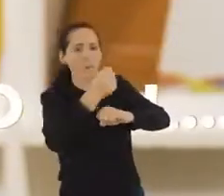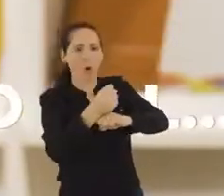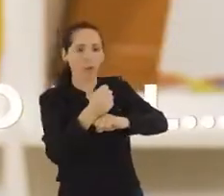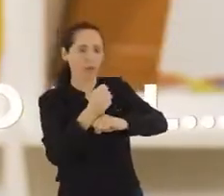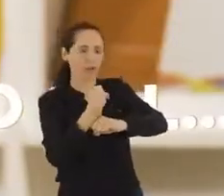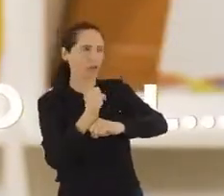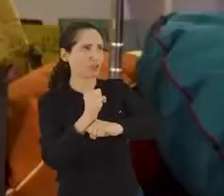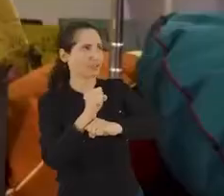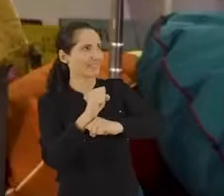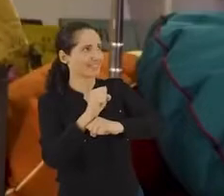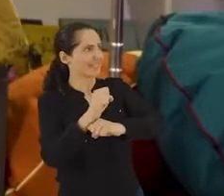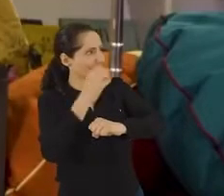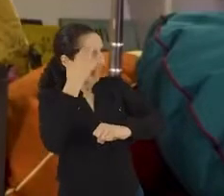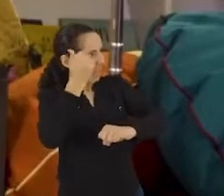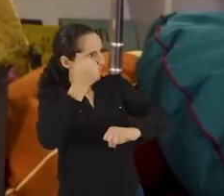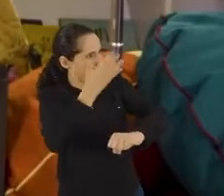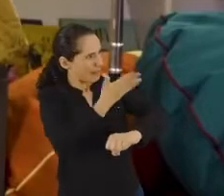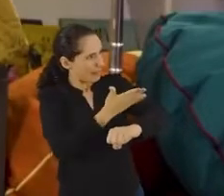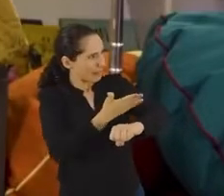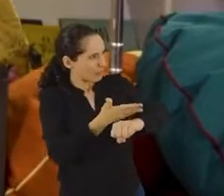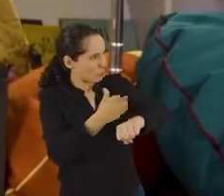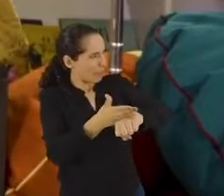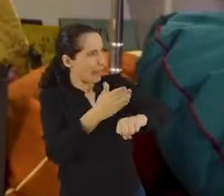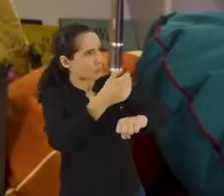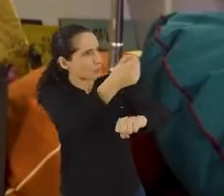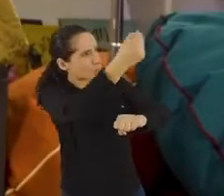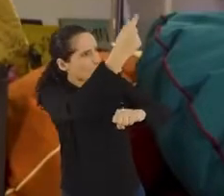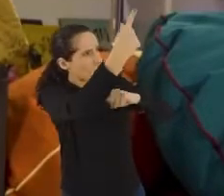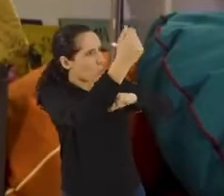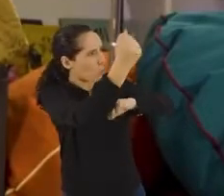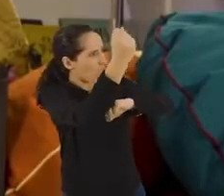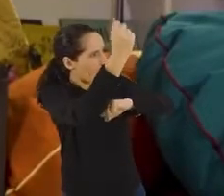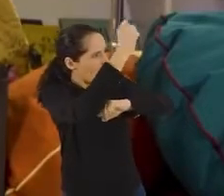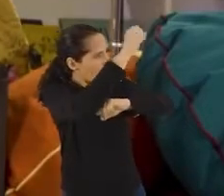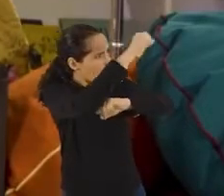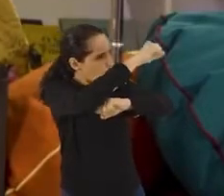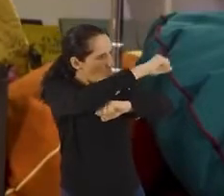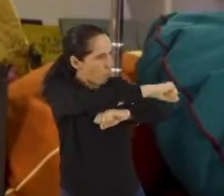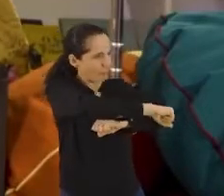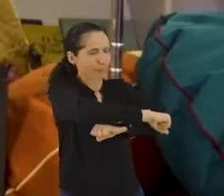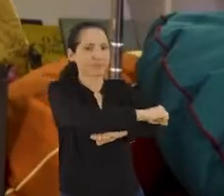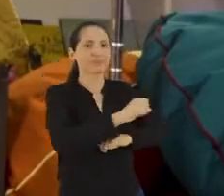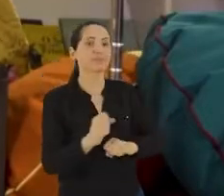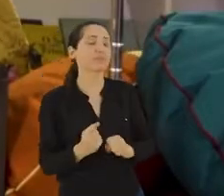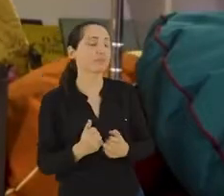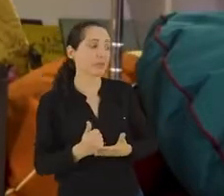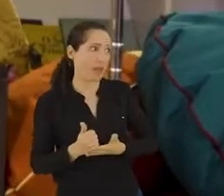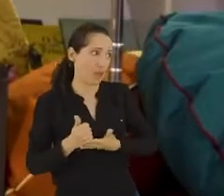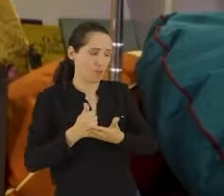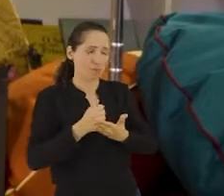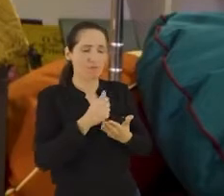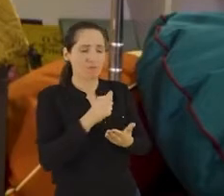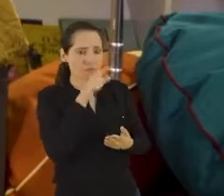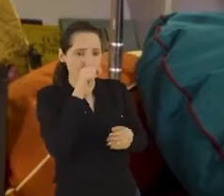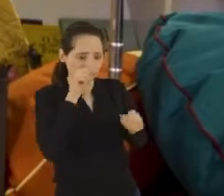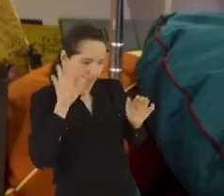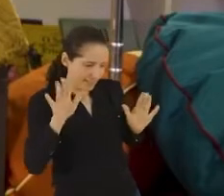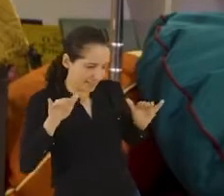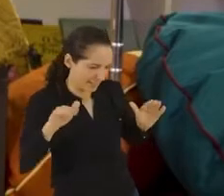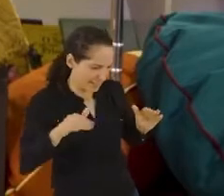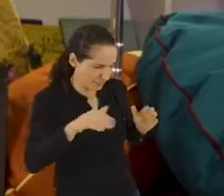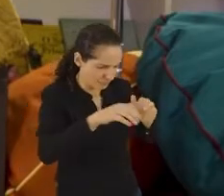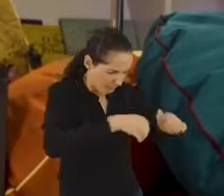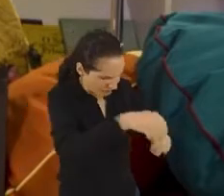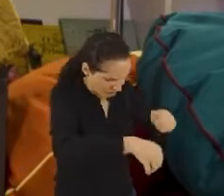ir para ver o pôr do sol. E assim fizeram. Levaram Piu-piu até o alto do monte, fizeram uma pequena